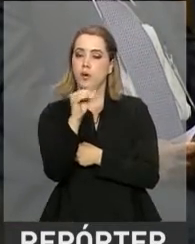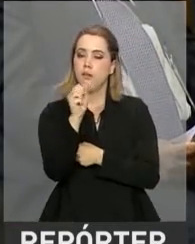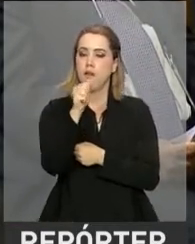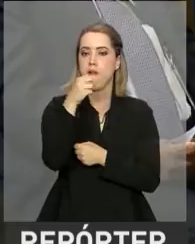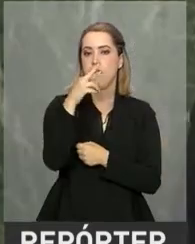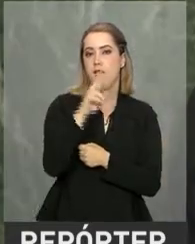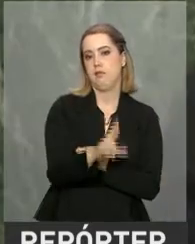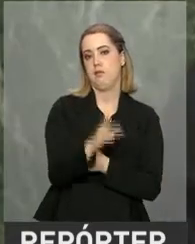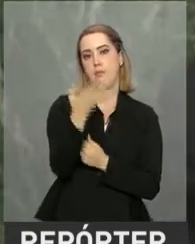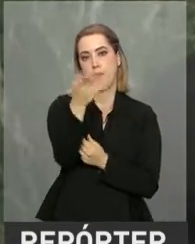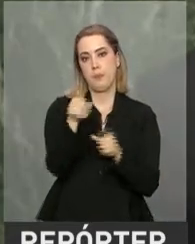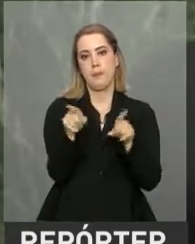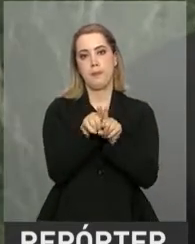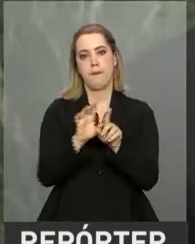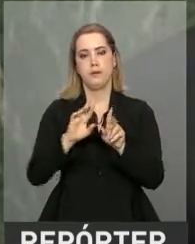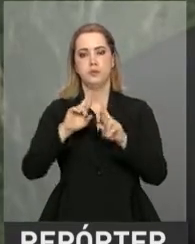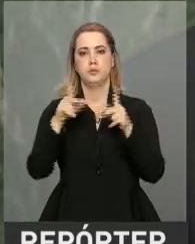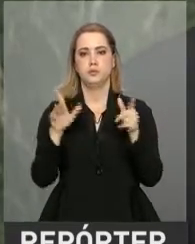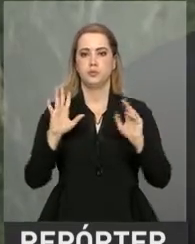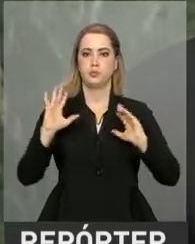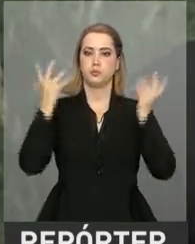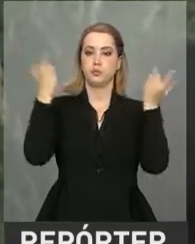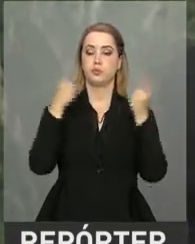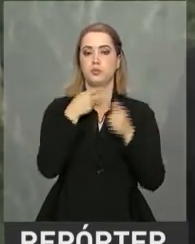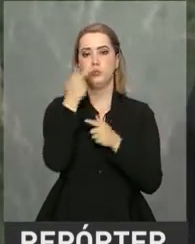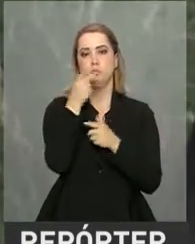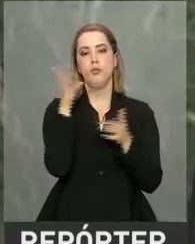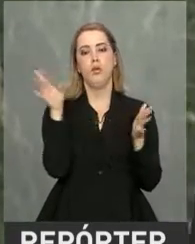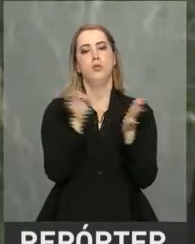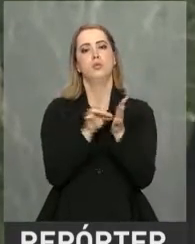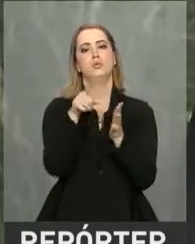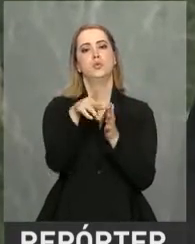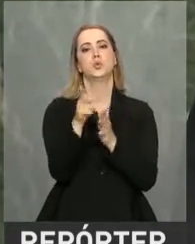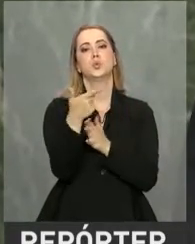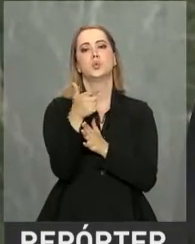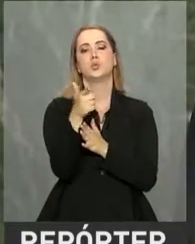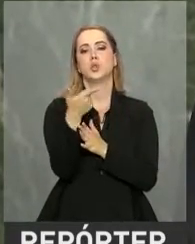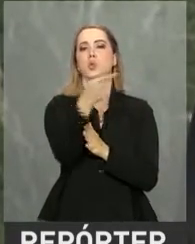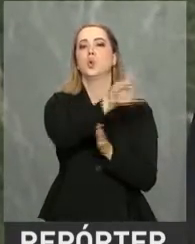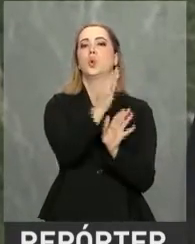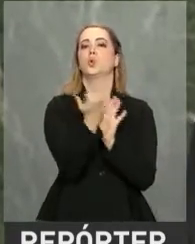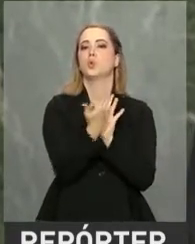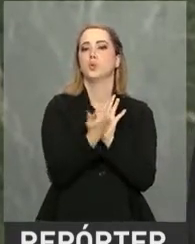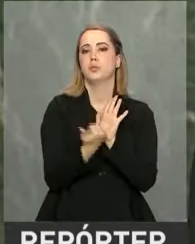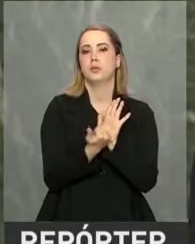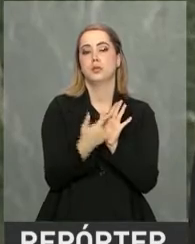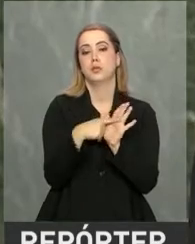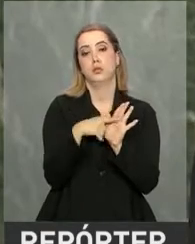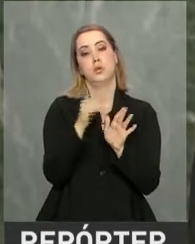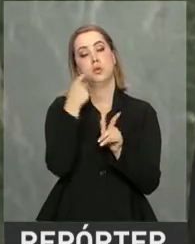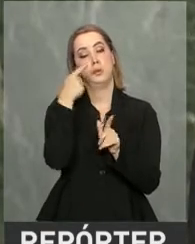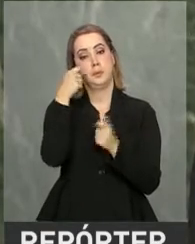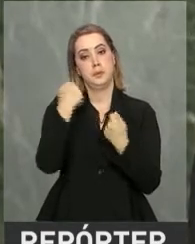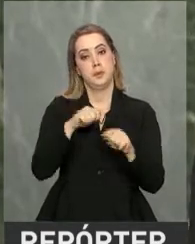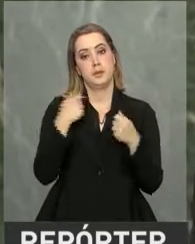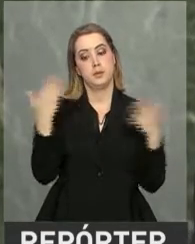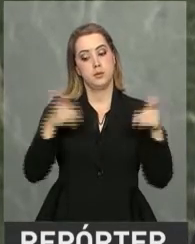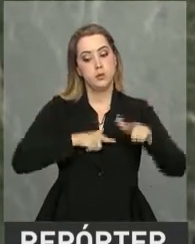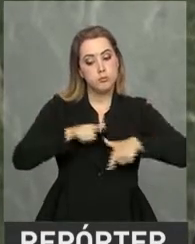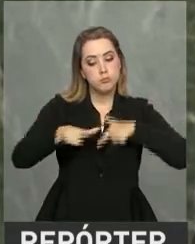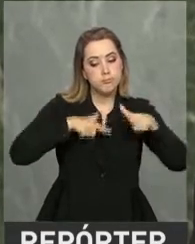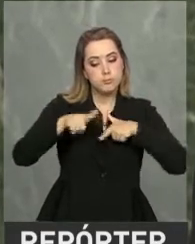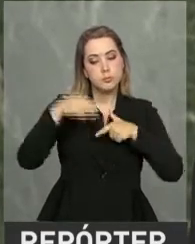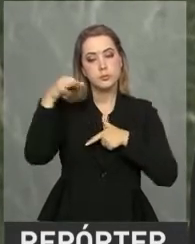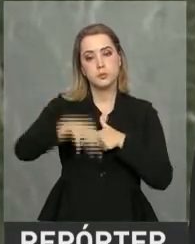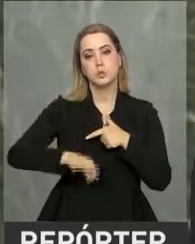mudanças climáticas, Temer foi enfático ao dizer que não existe um plano B e que ações ambiciosas devem ser tomadas por todos